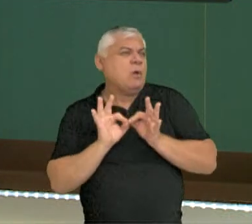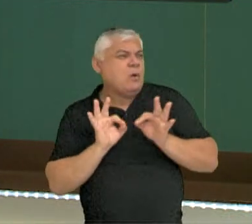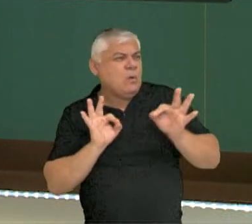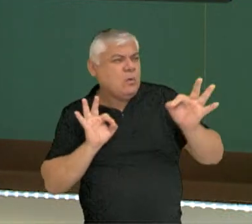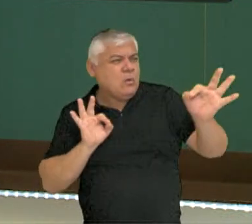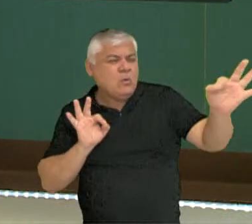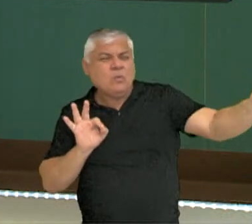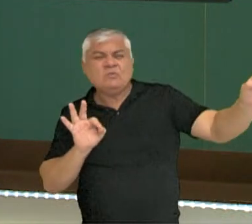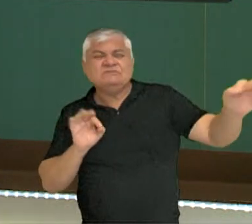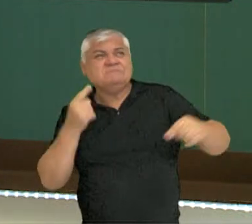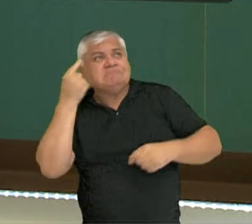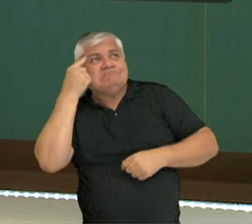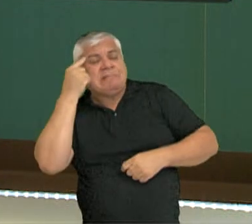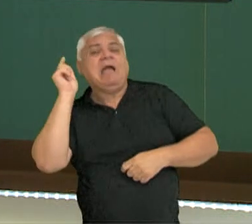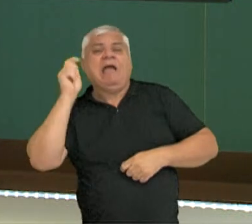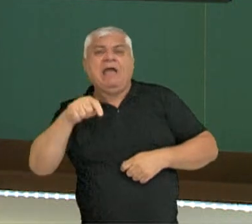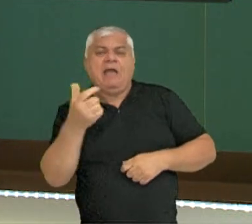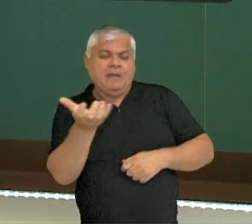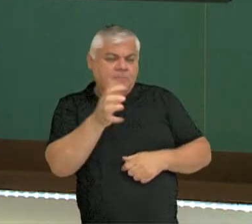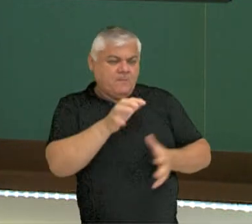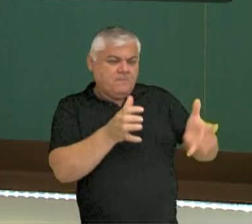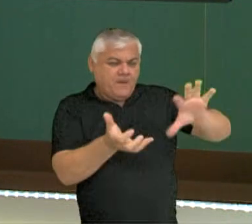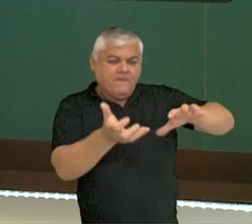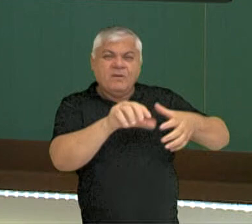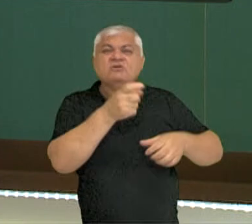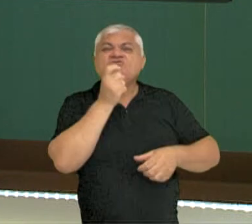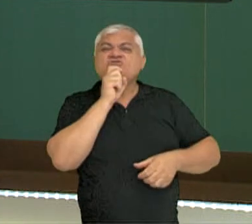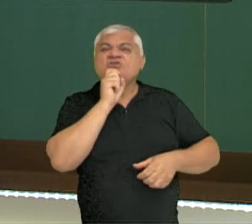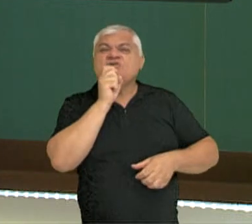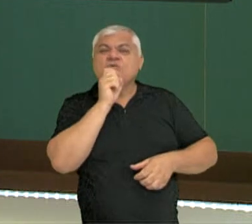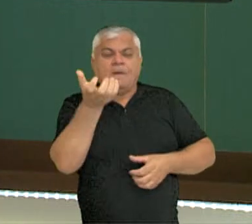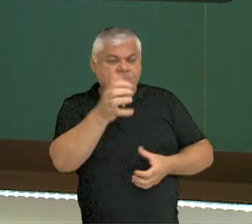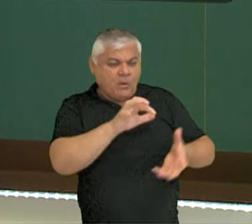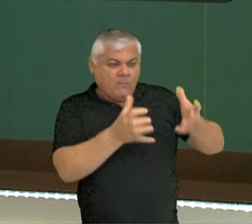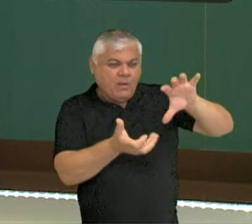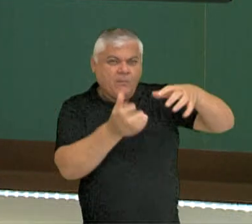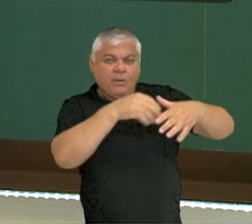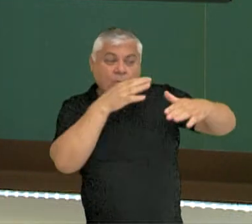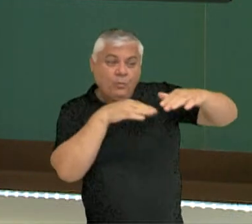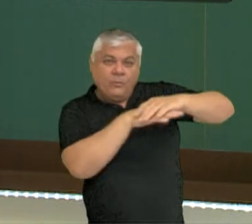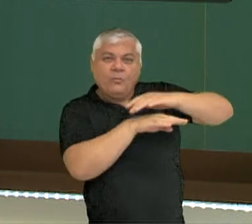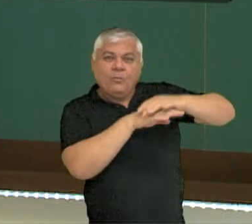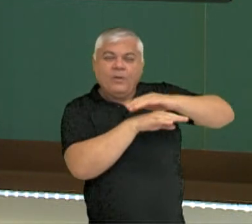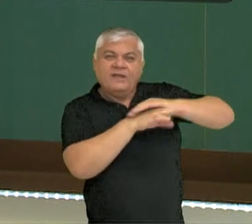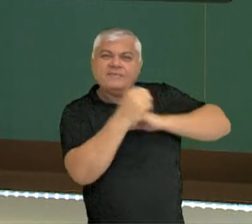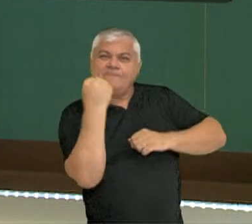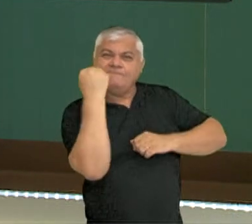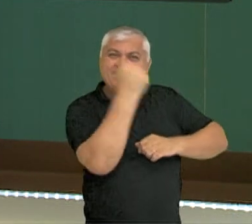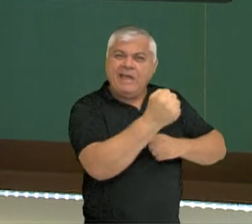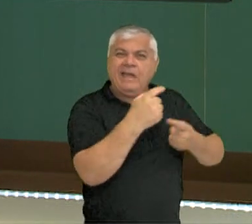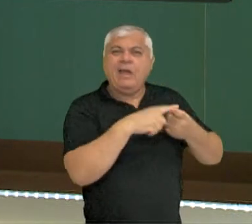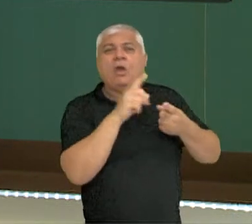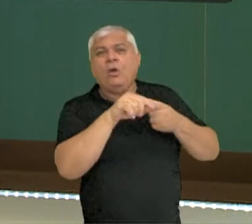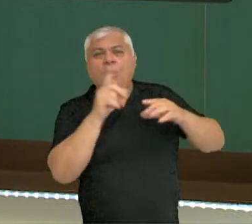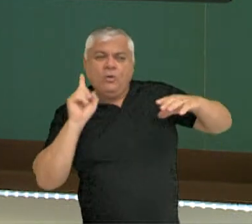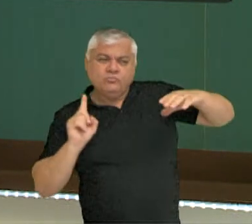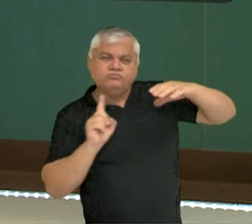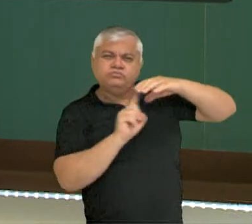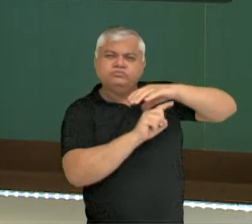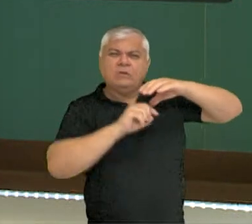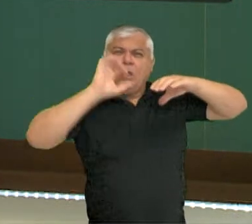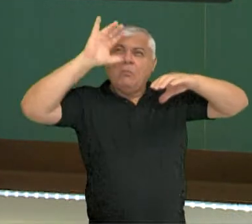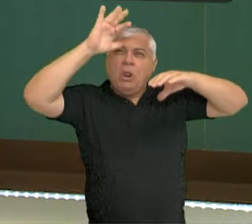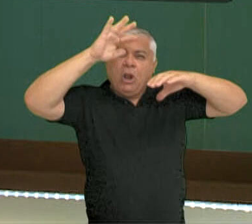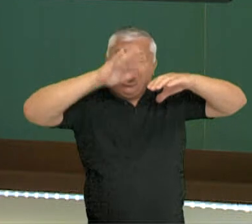muito fria, aí eles constroem esses iglus para fazer uma espécie de abrigo, para guardar as armas ou para se proteger, né, enfim, né,